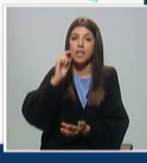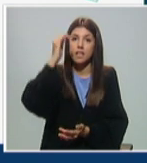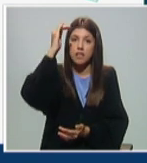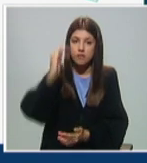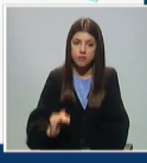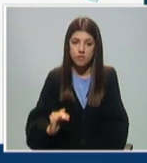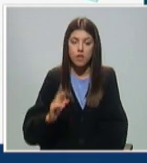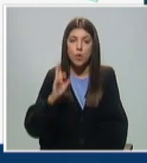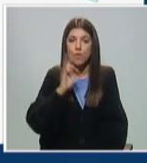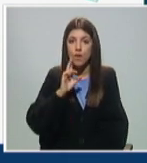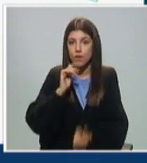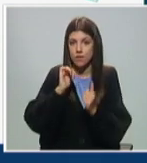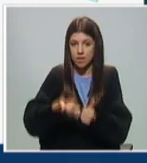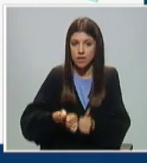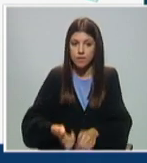fica correto.